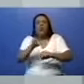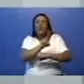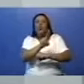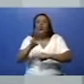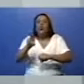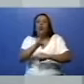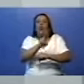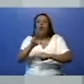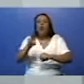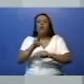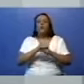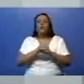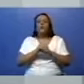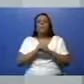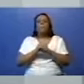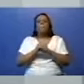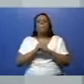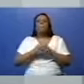um nome.